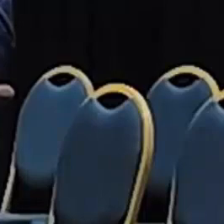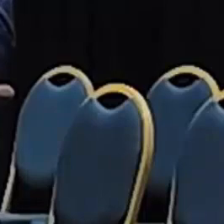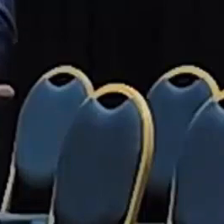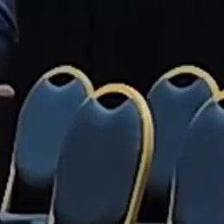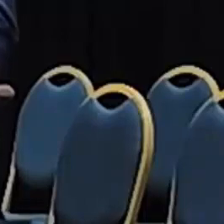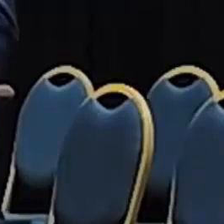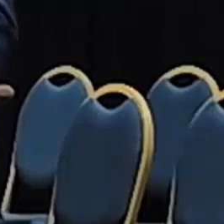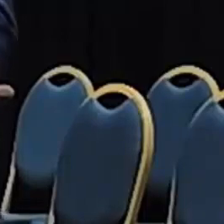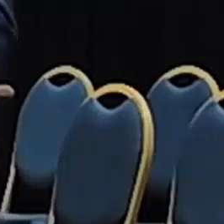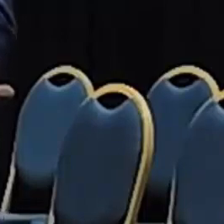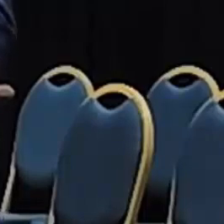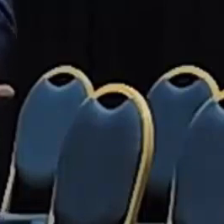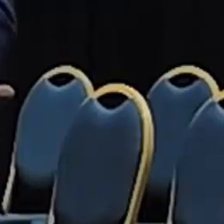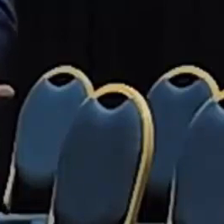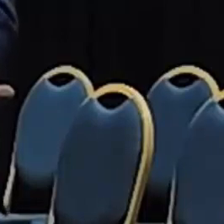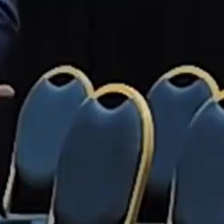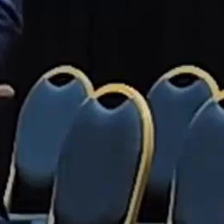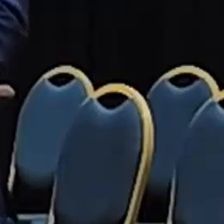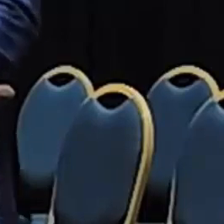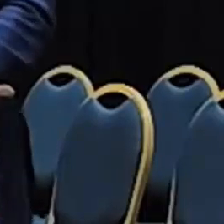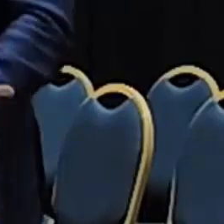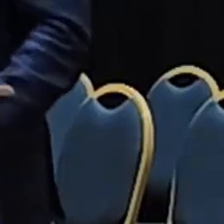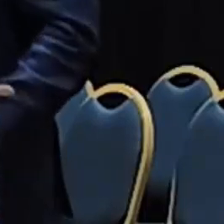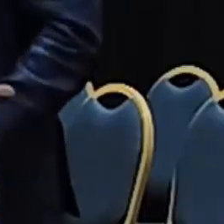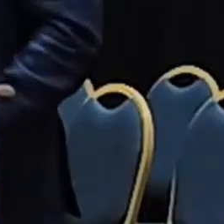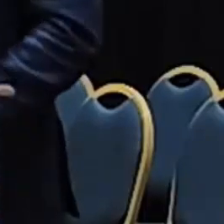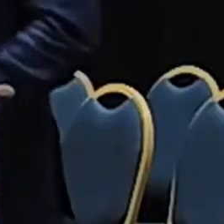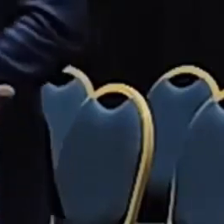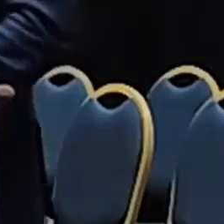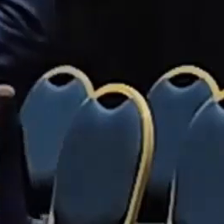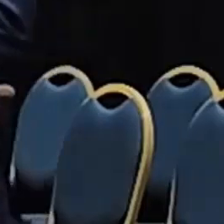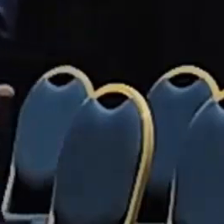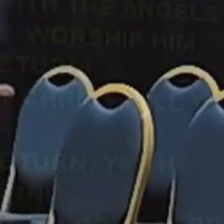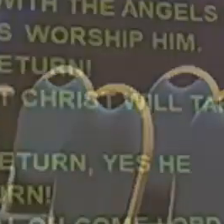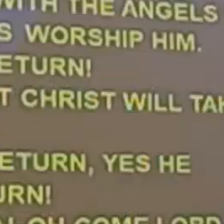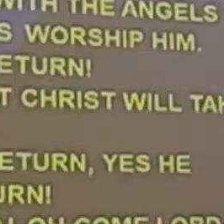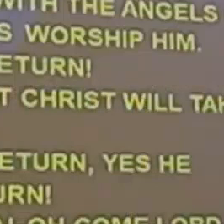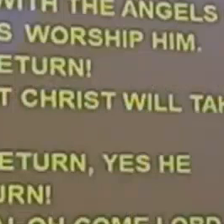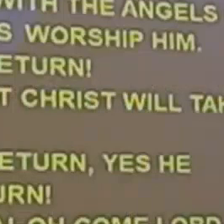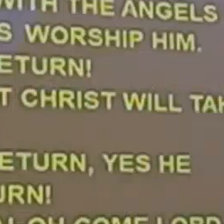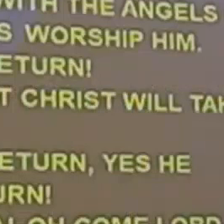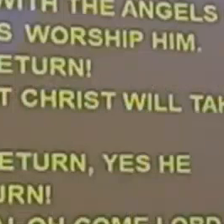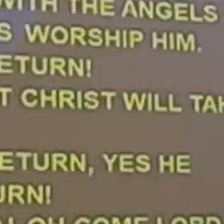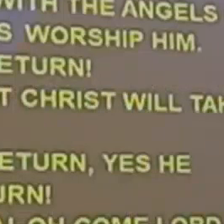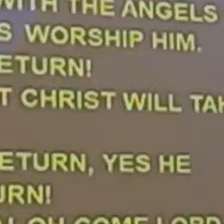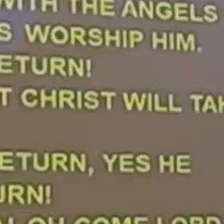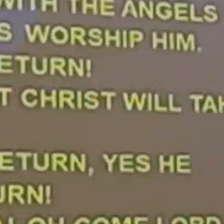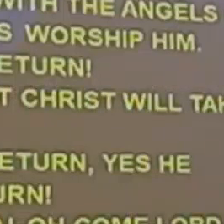Thank you.